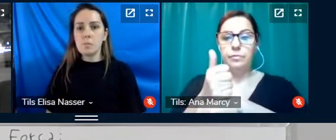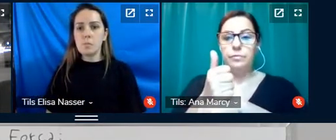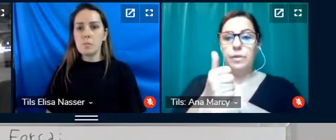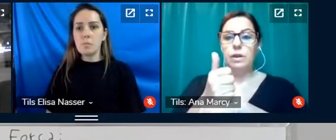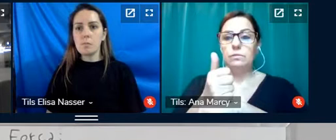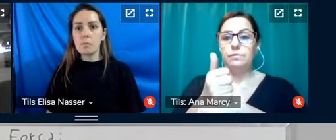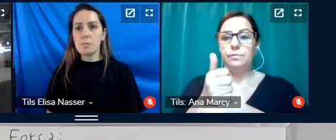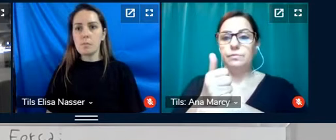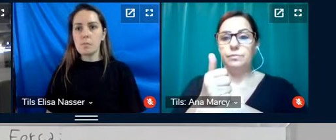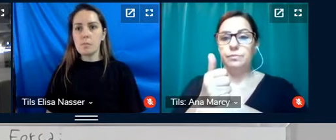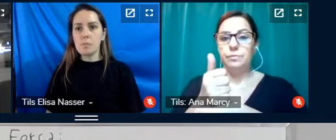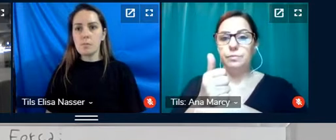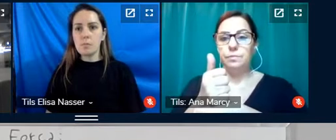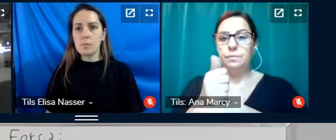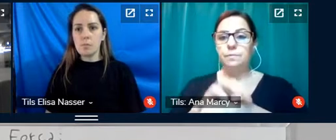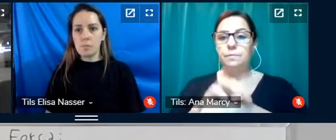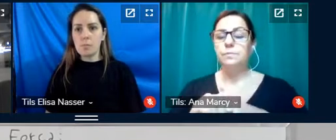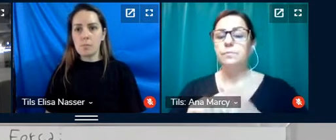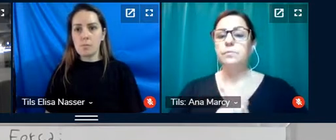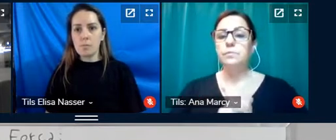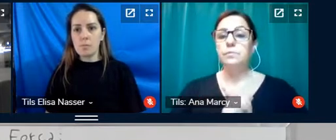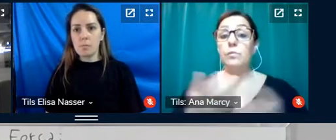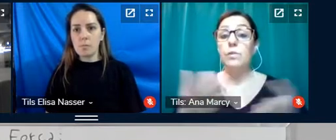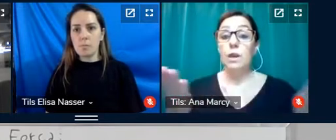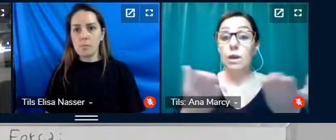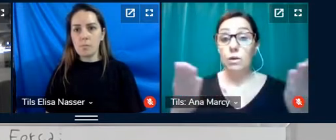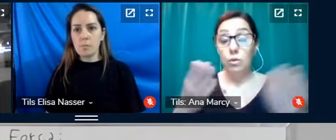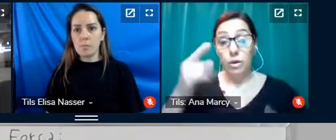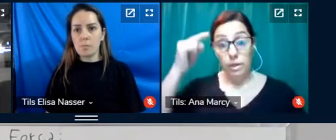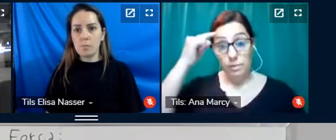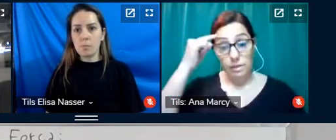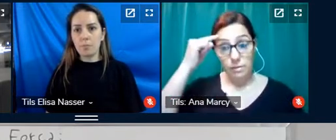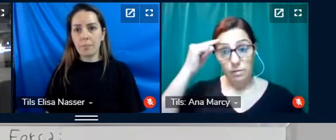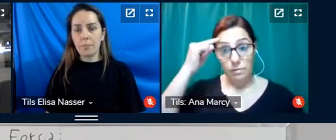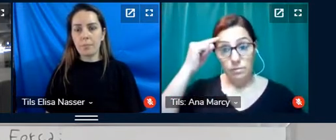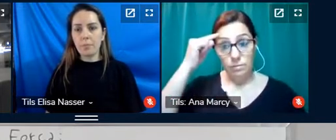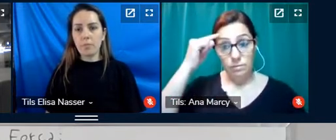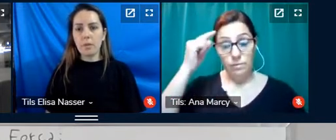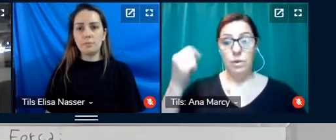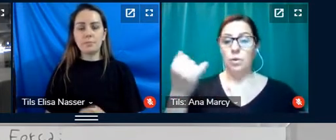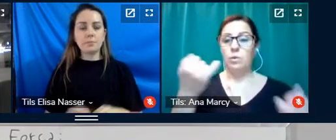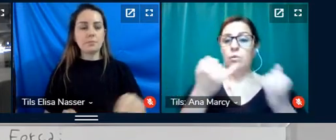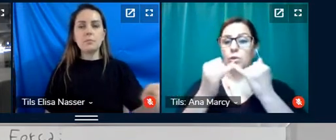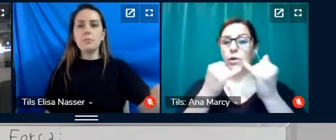Então, basicamente, vamos pensar aqui agora, onde eu estou empurrando